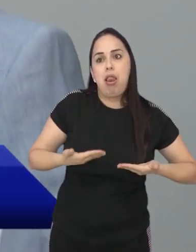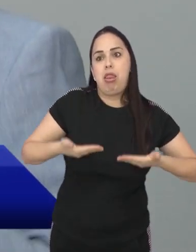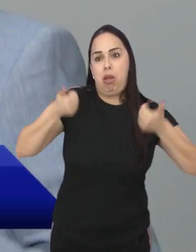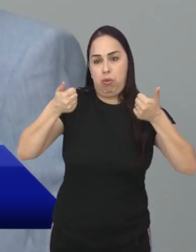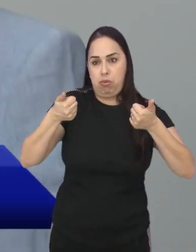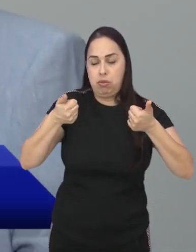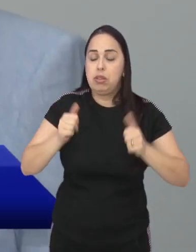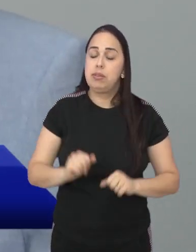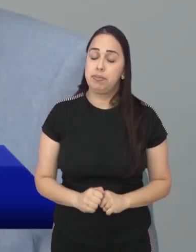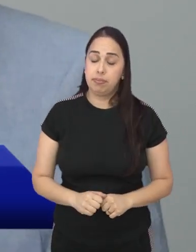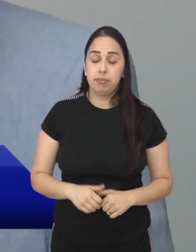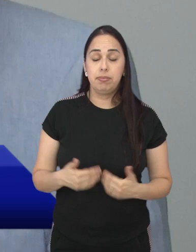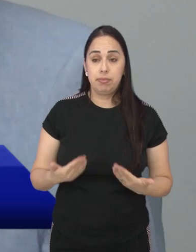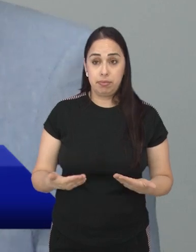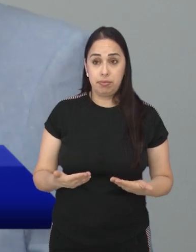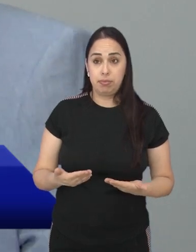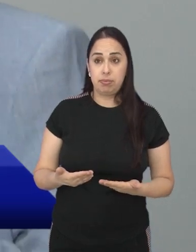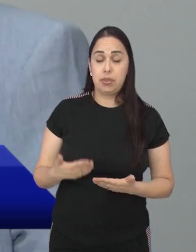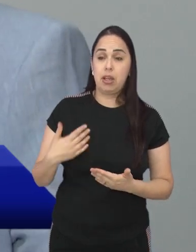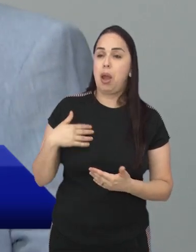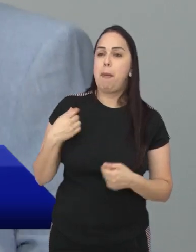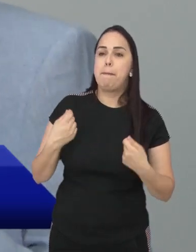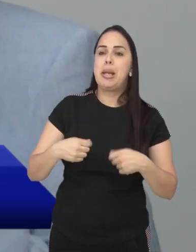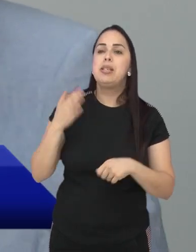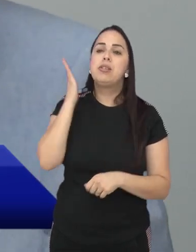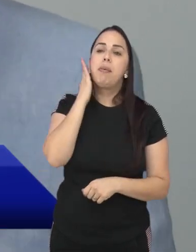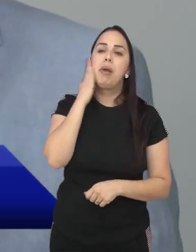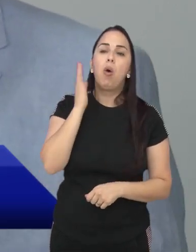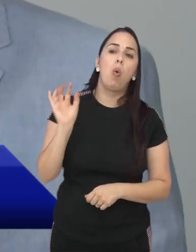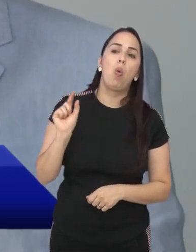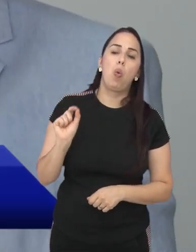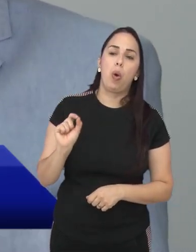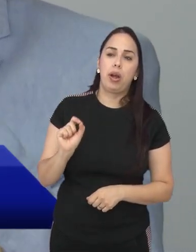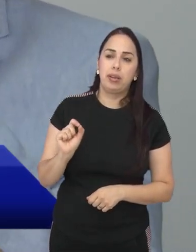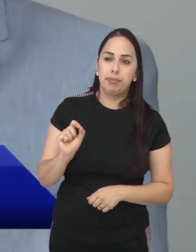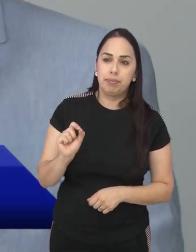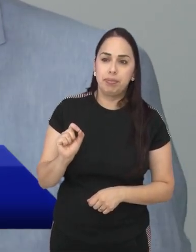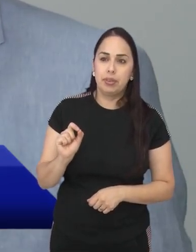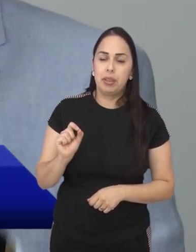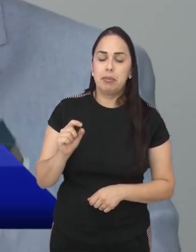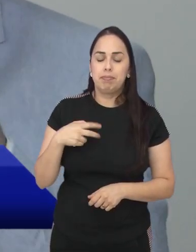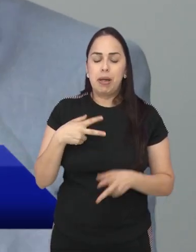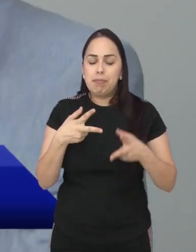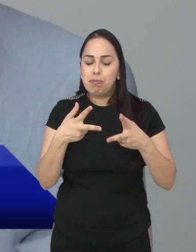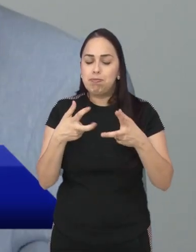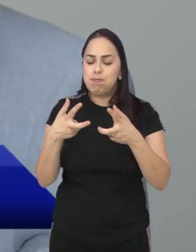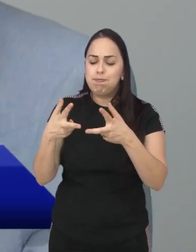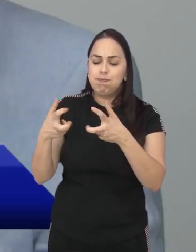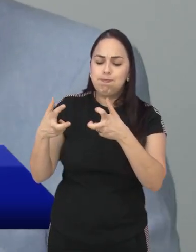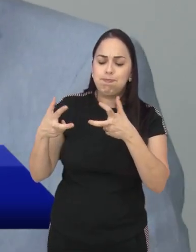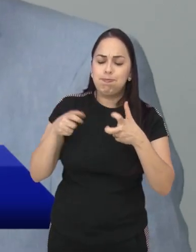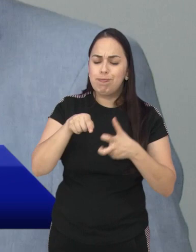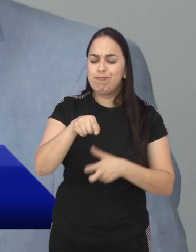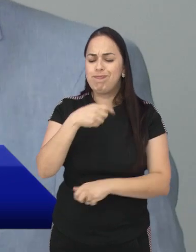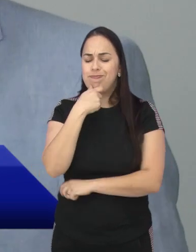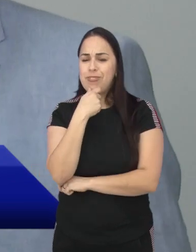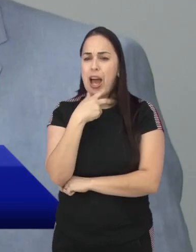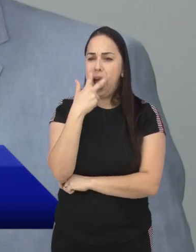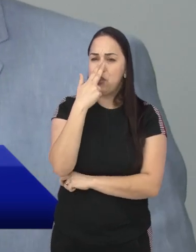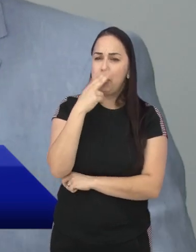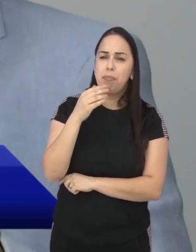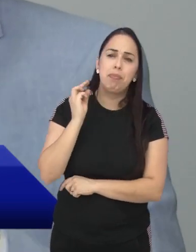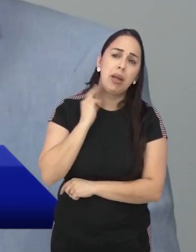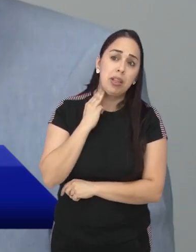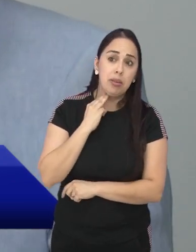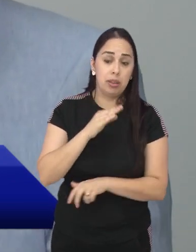a resposta ao tratamento Então o que eu preciso saber para tentar perceber que isso pode ser uma